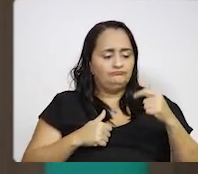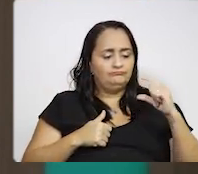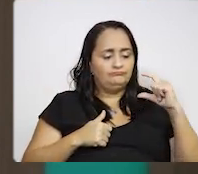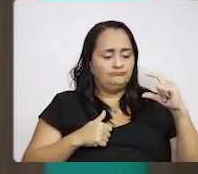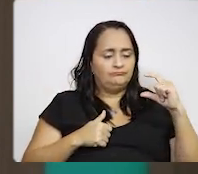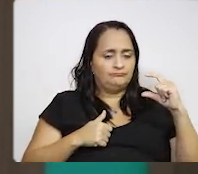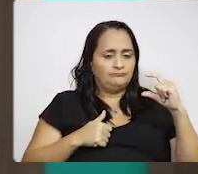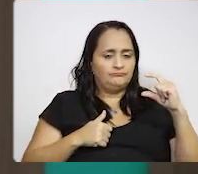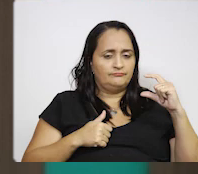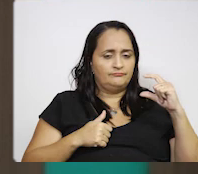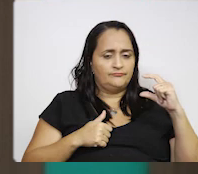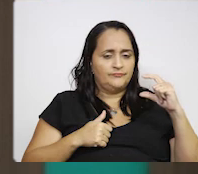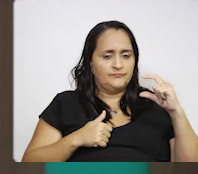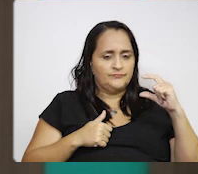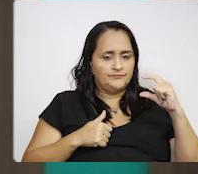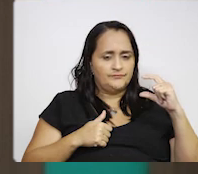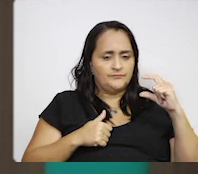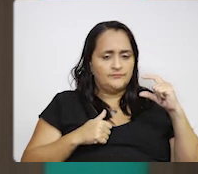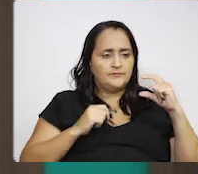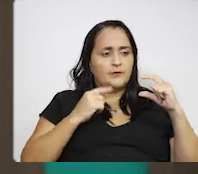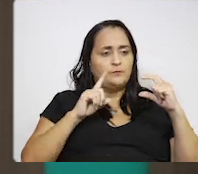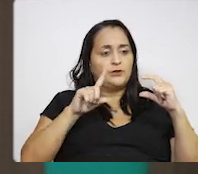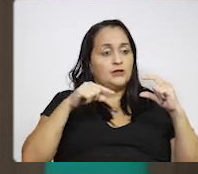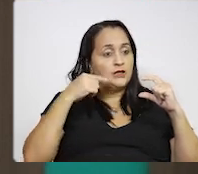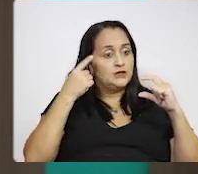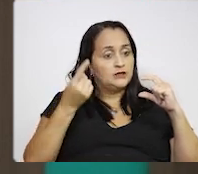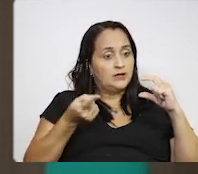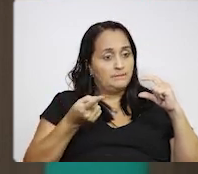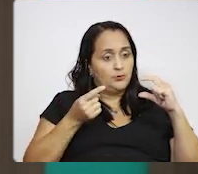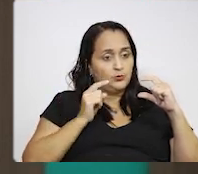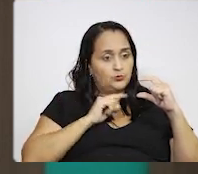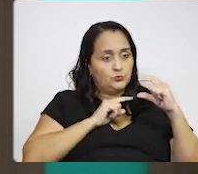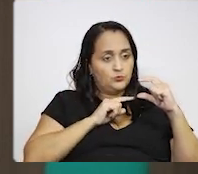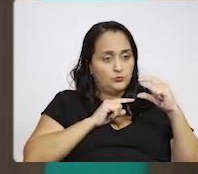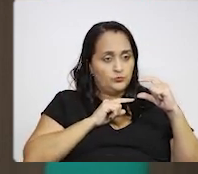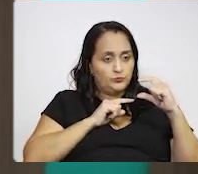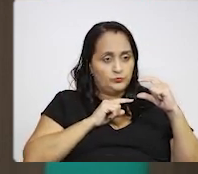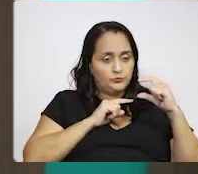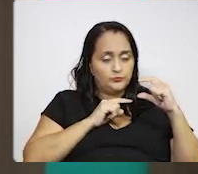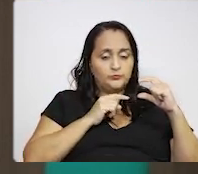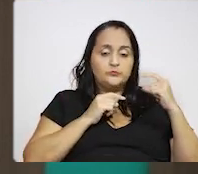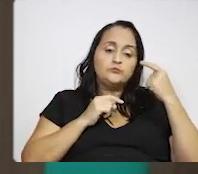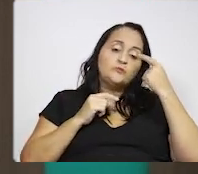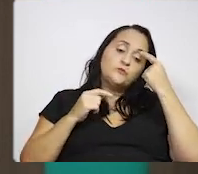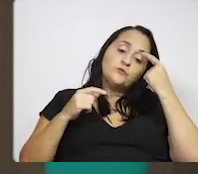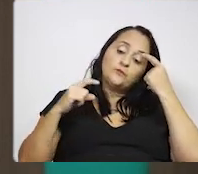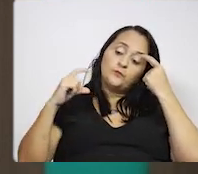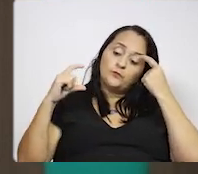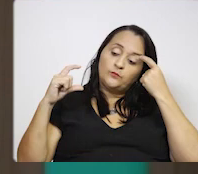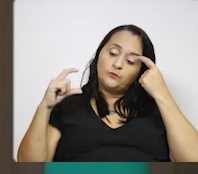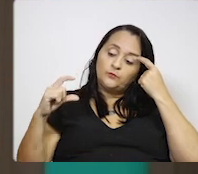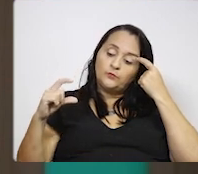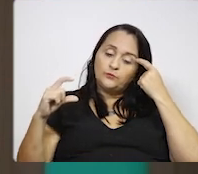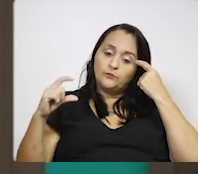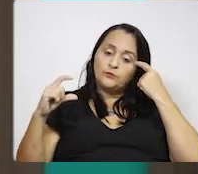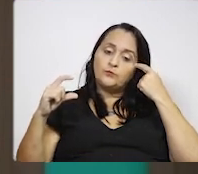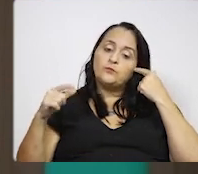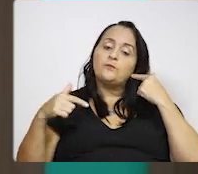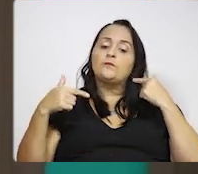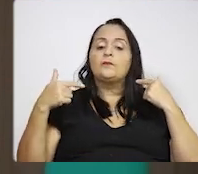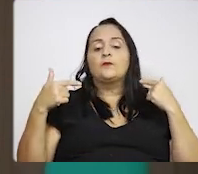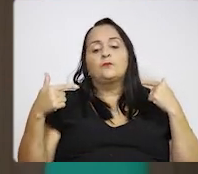1 vai ficar aqui, porque ela está depois do 1. E aqui vai estar